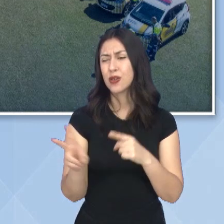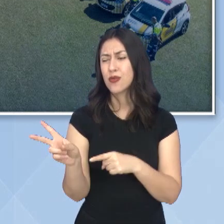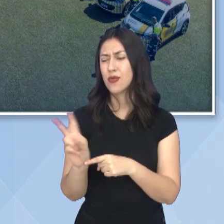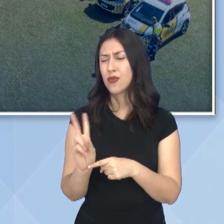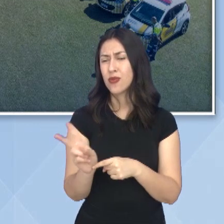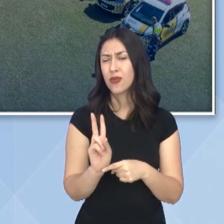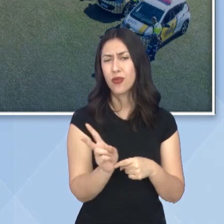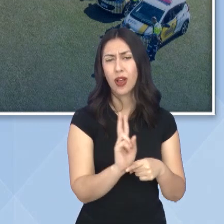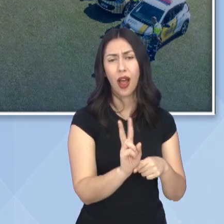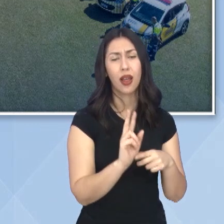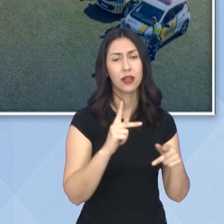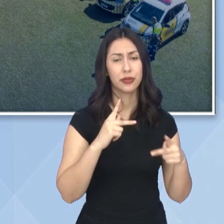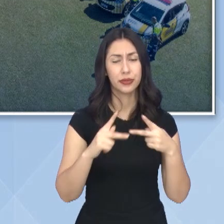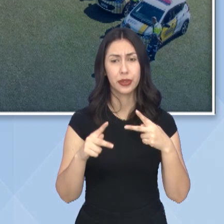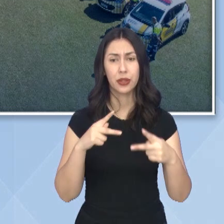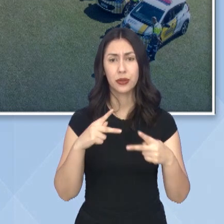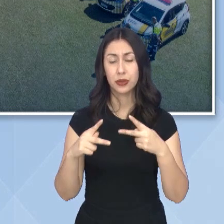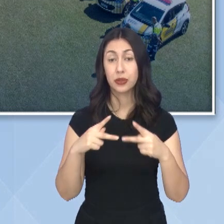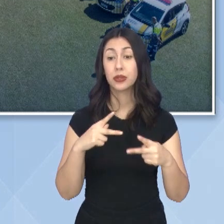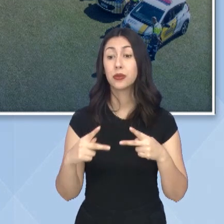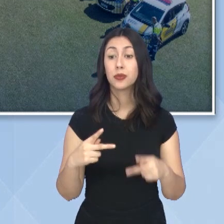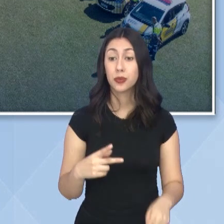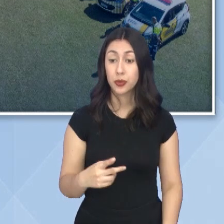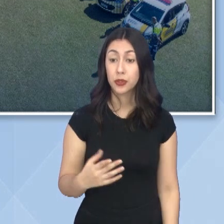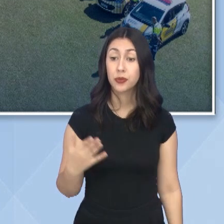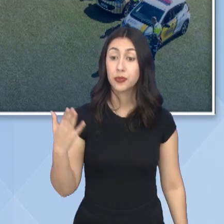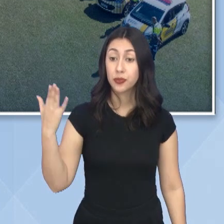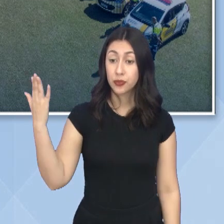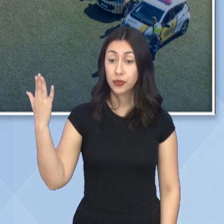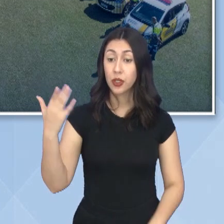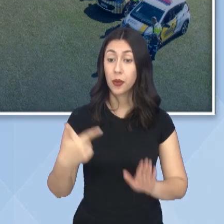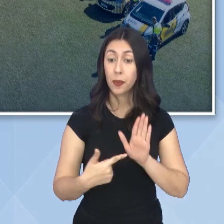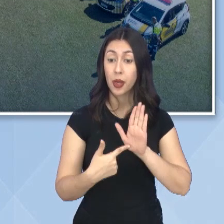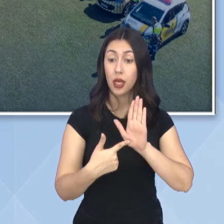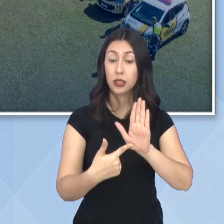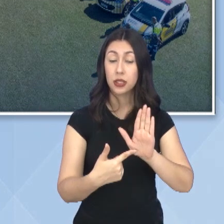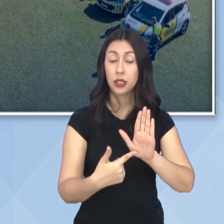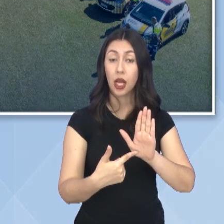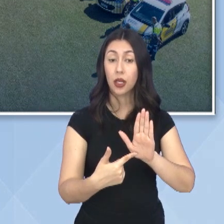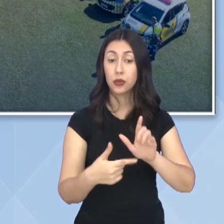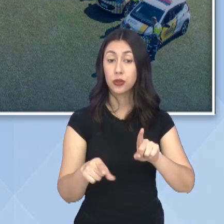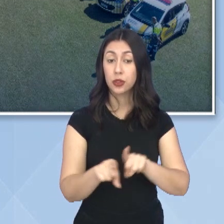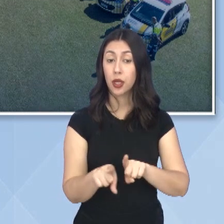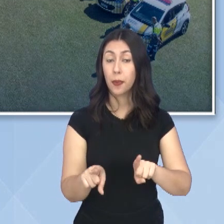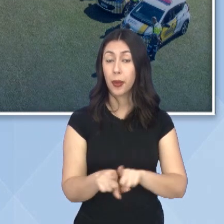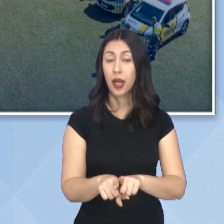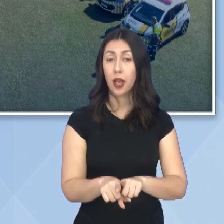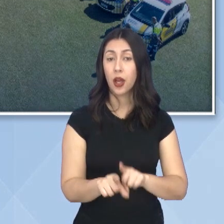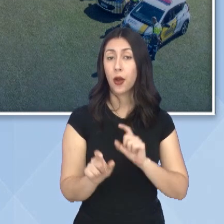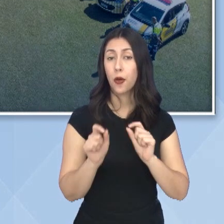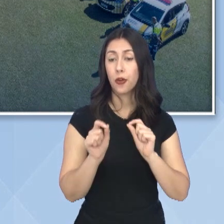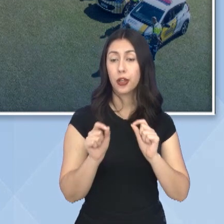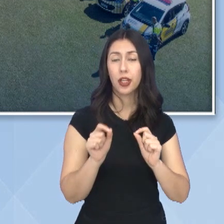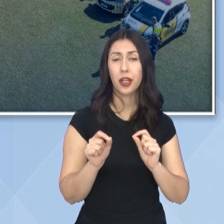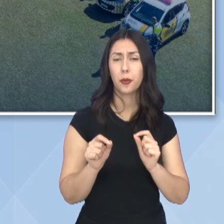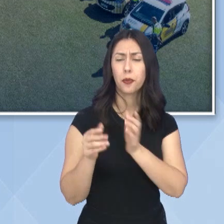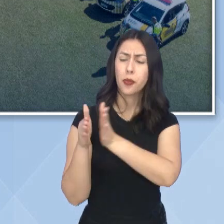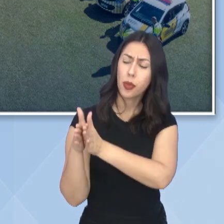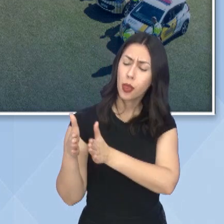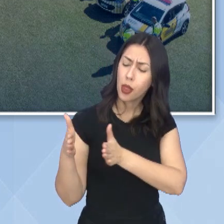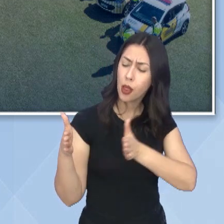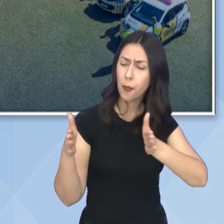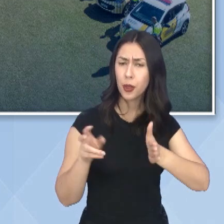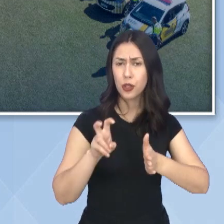dos Campos. Lá foi apresentado, então, inclusive, senhor presidente, o quanto que nesses